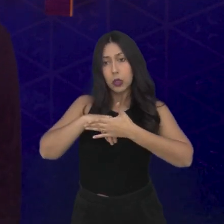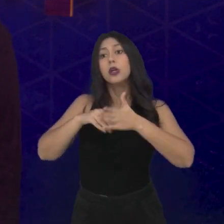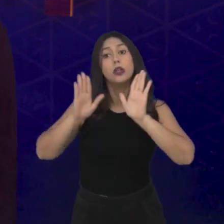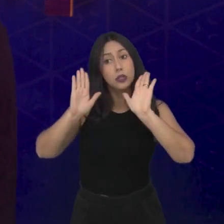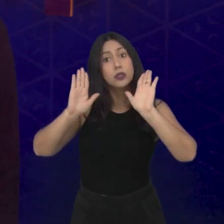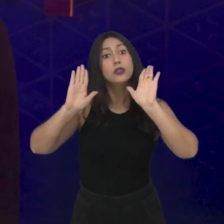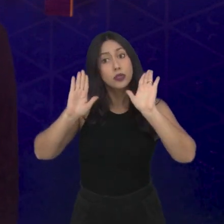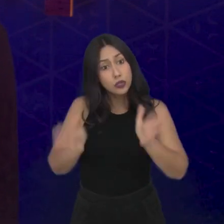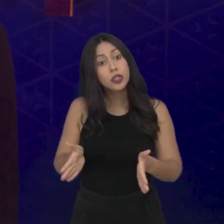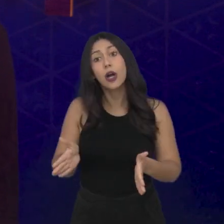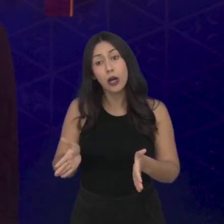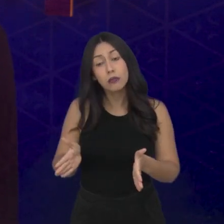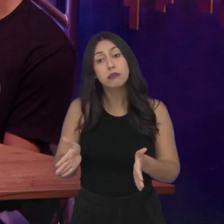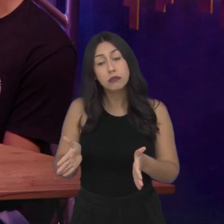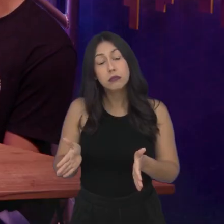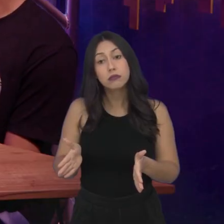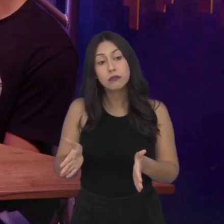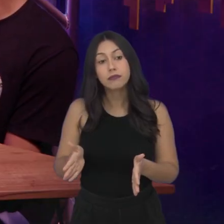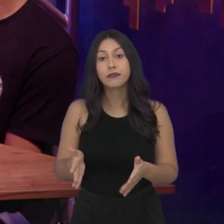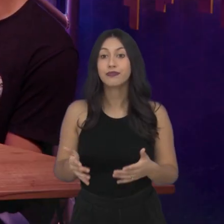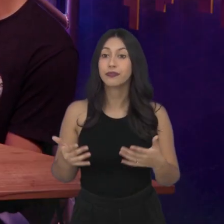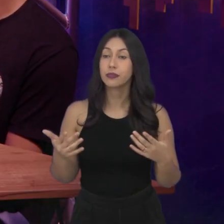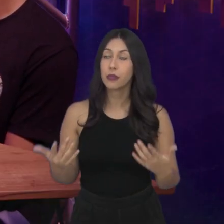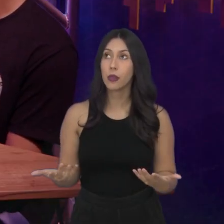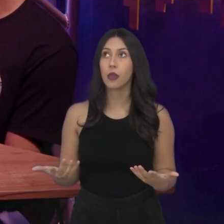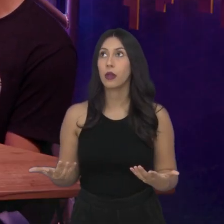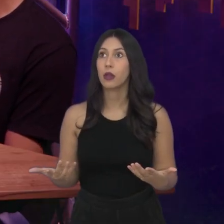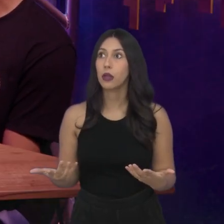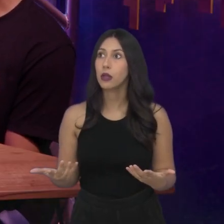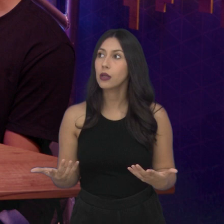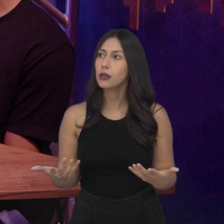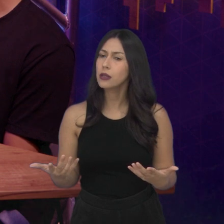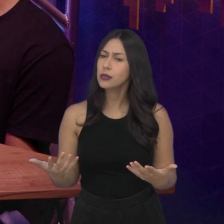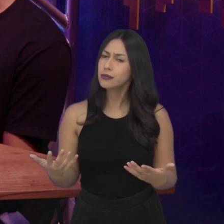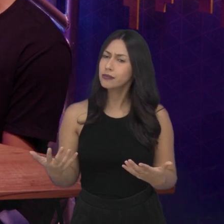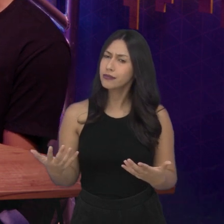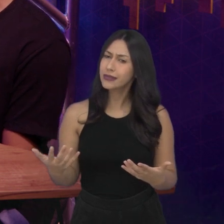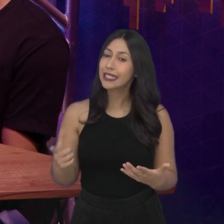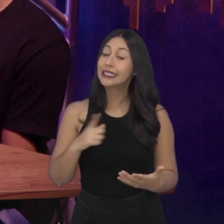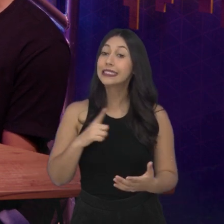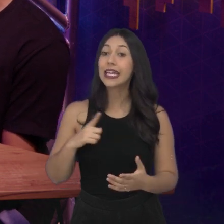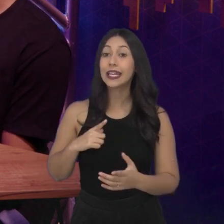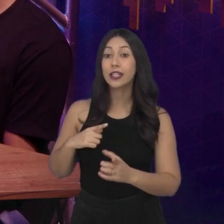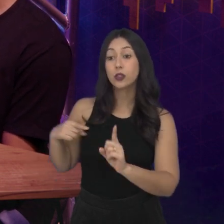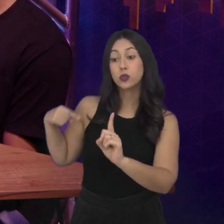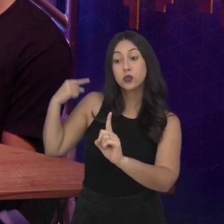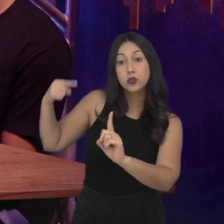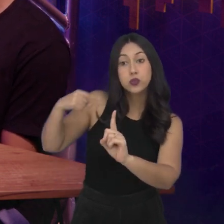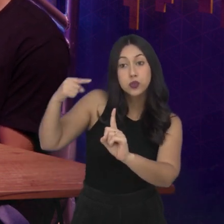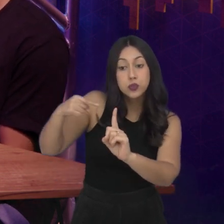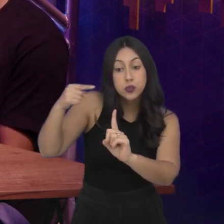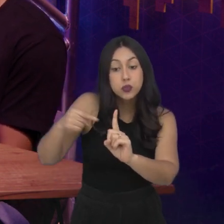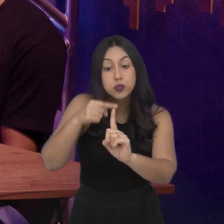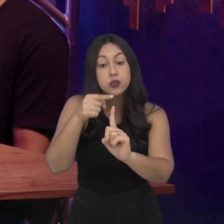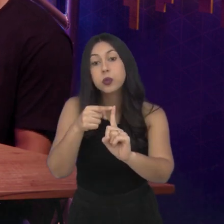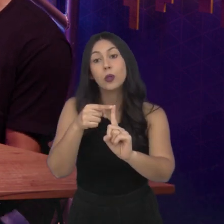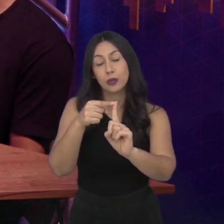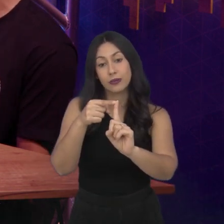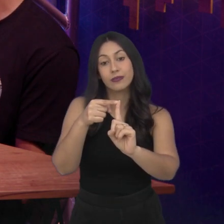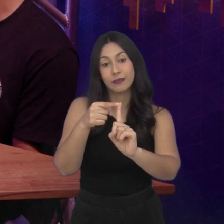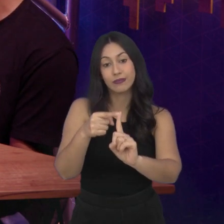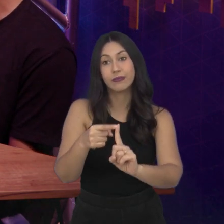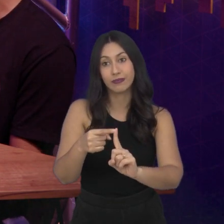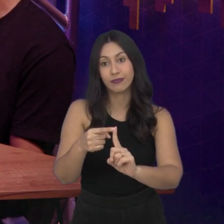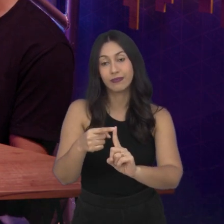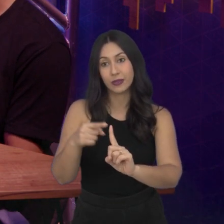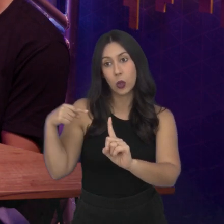estava com eles desde o começo. E traz essa moral, mais do que uma moral da história, como os contos dos